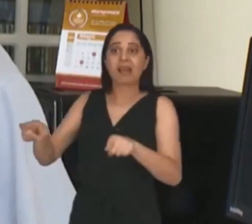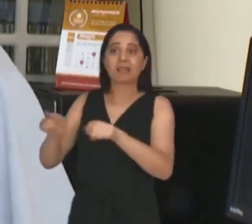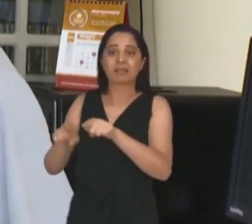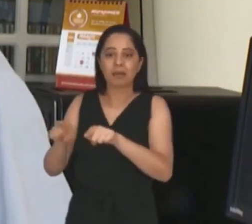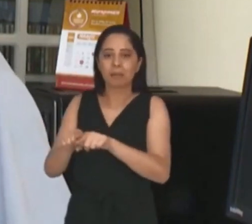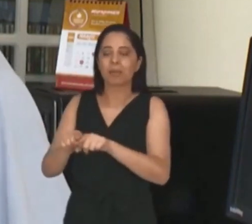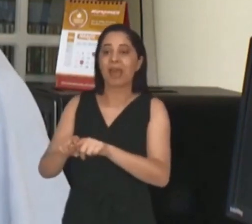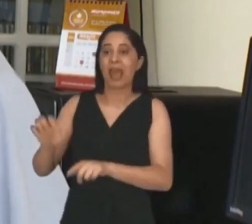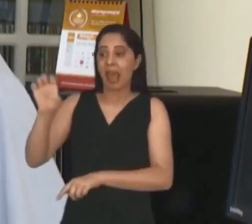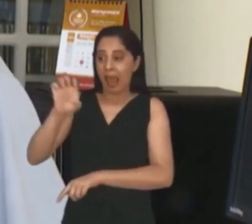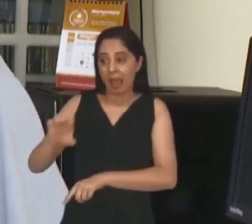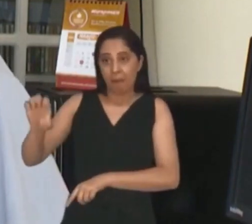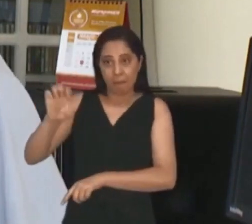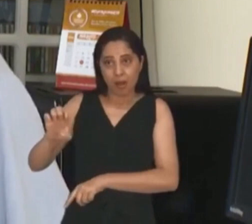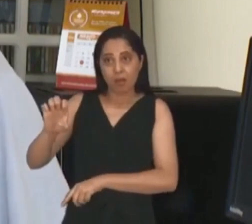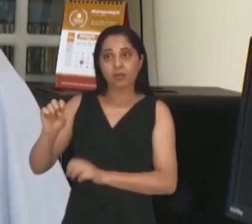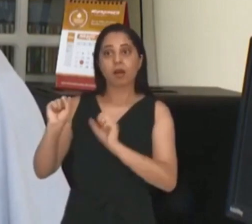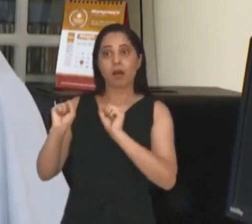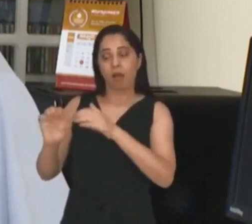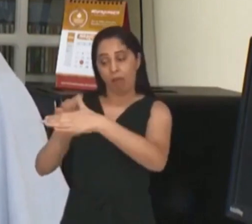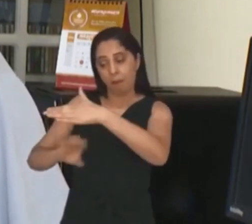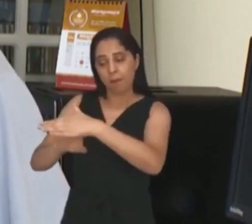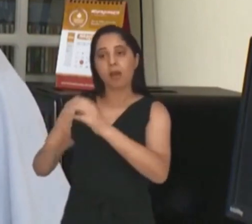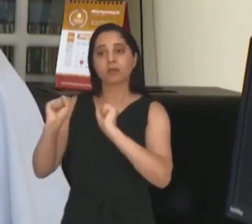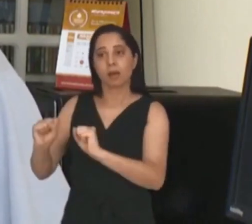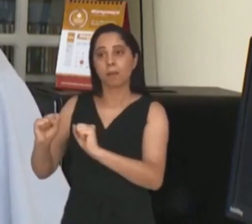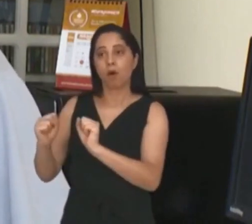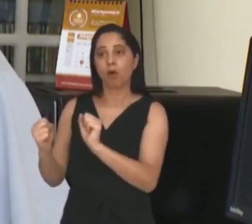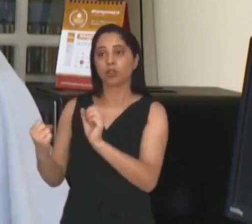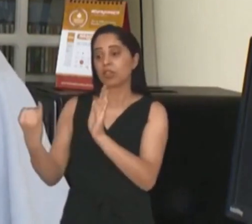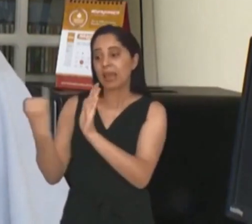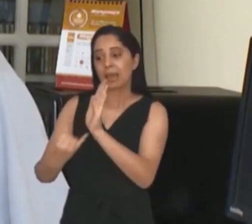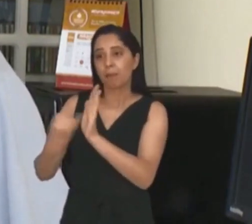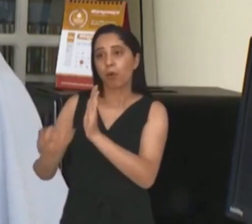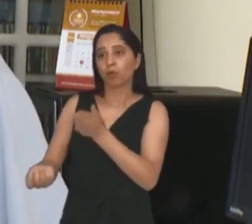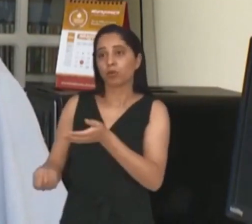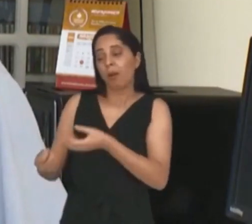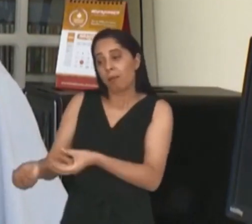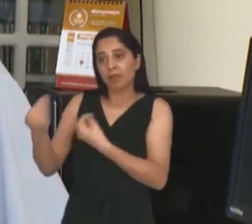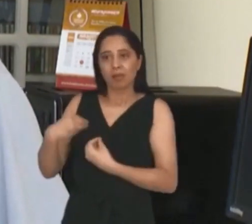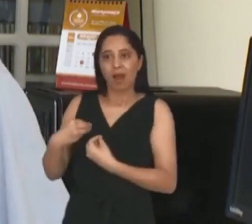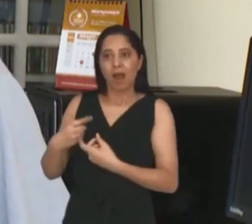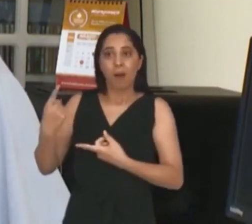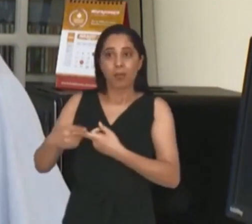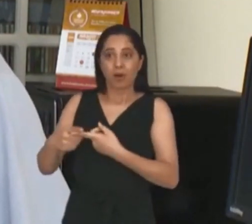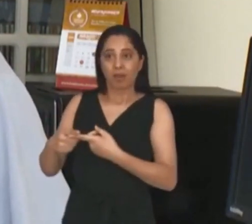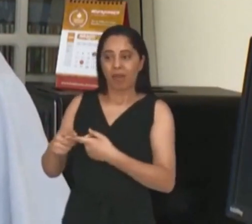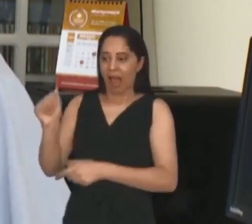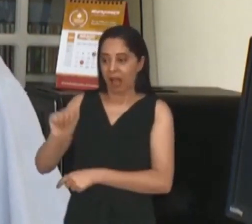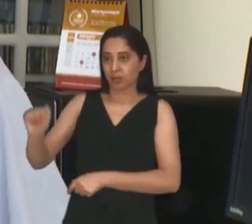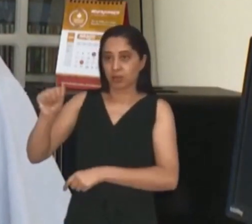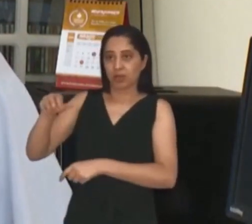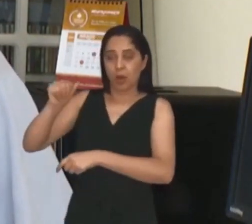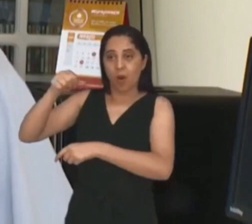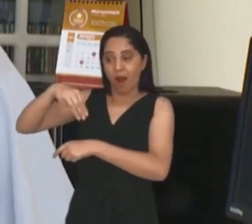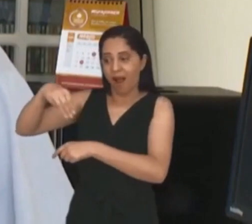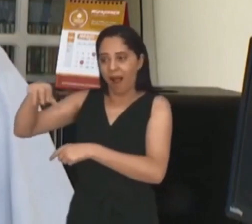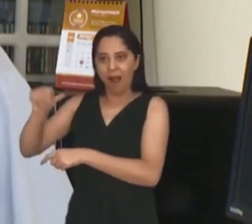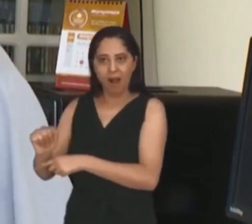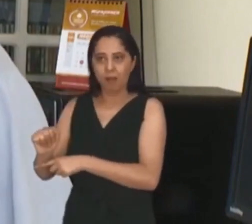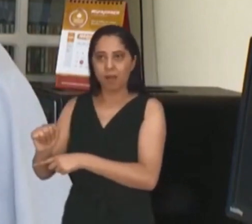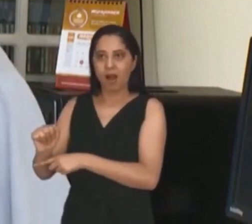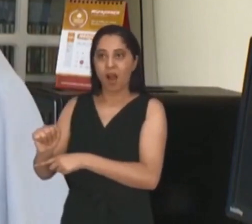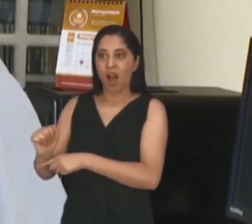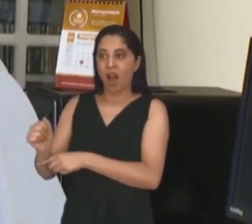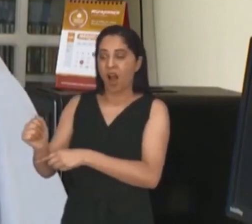governo, né, mas também em relação às empresas. Porque a AMA hoje não tem nenhuma ajuda governamental, então eu preciso